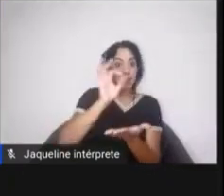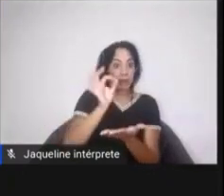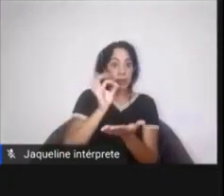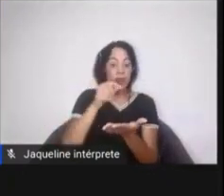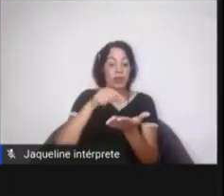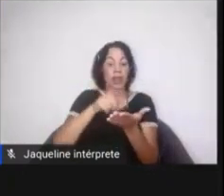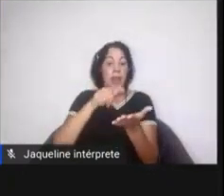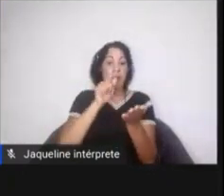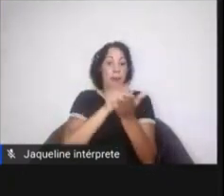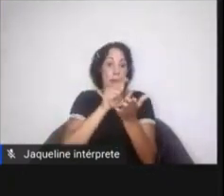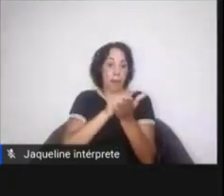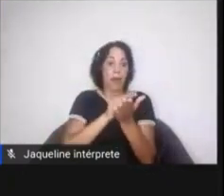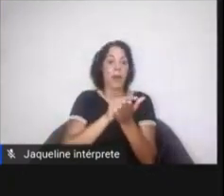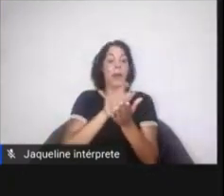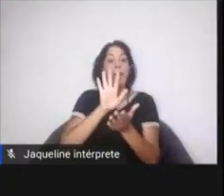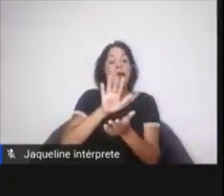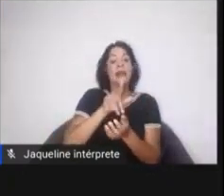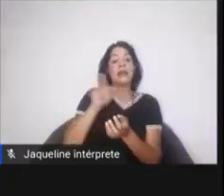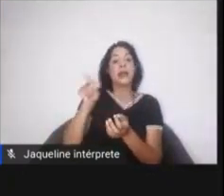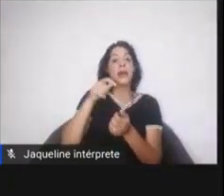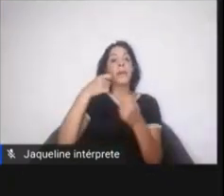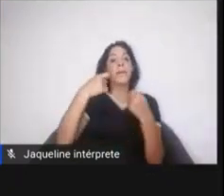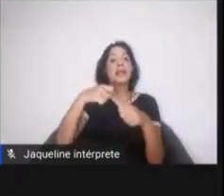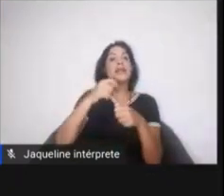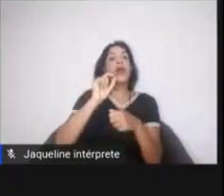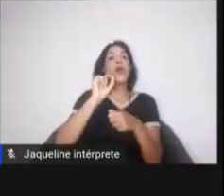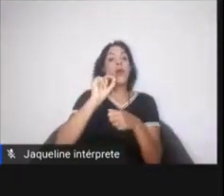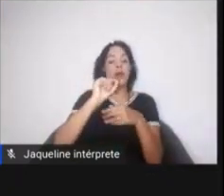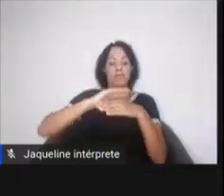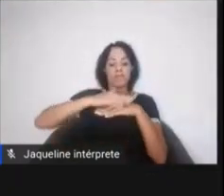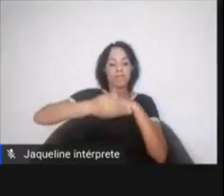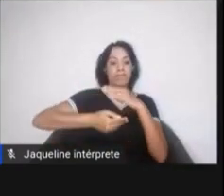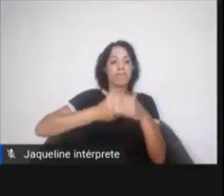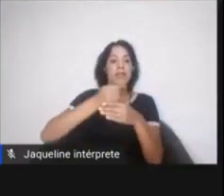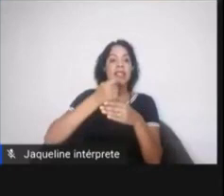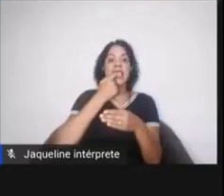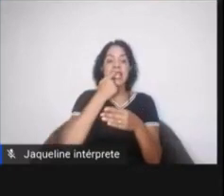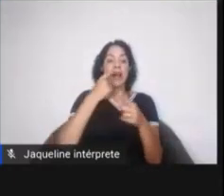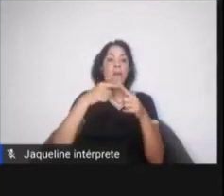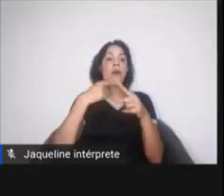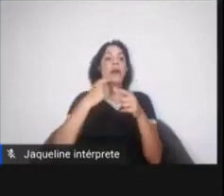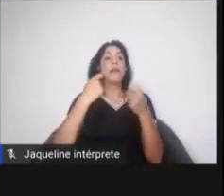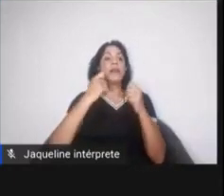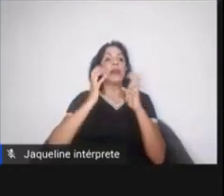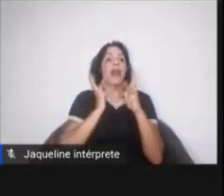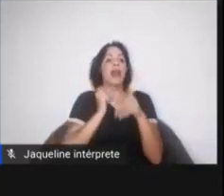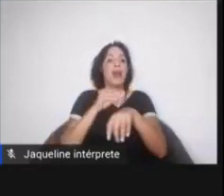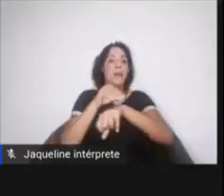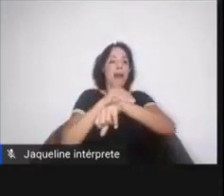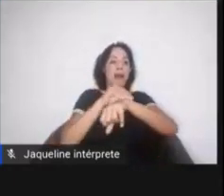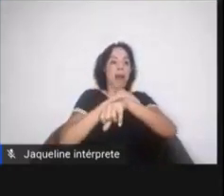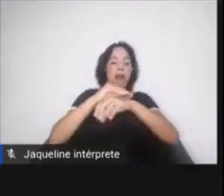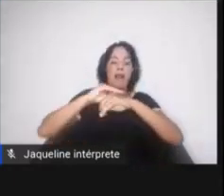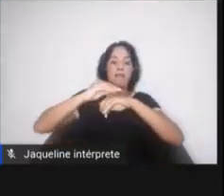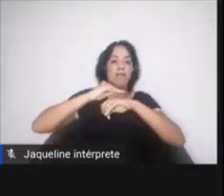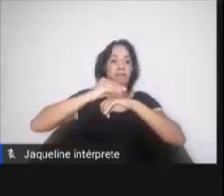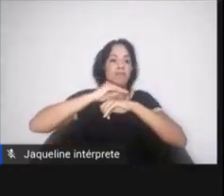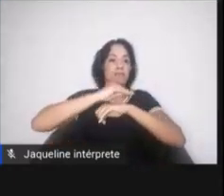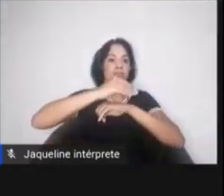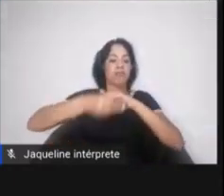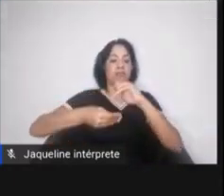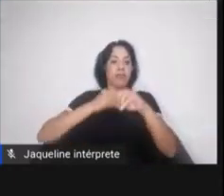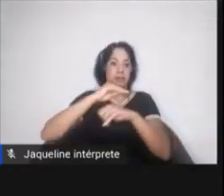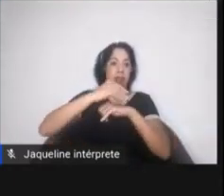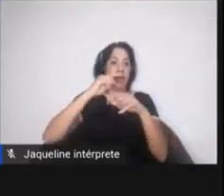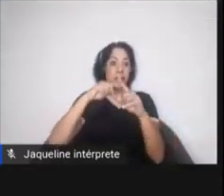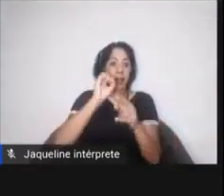né, de cair um álcool, enfim, com a plastificação, ele